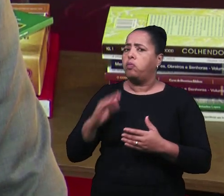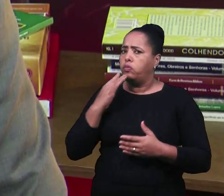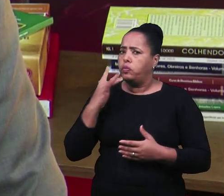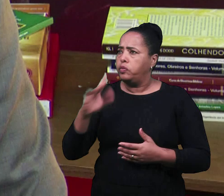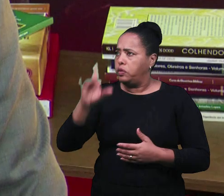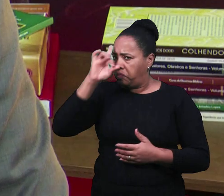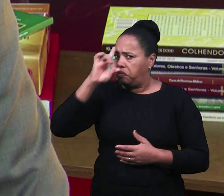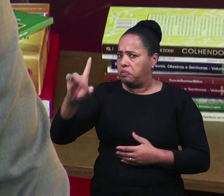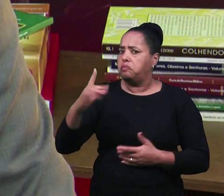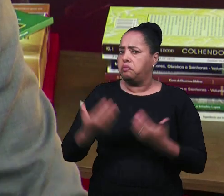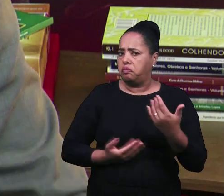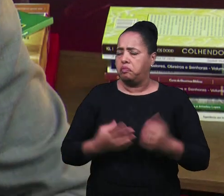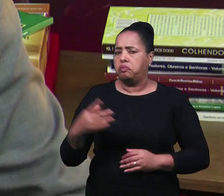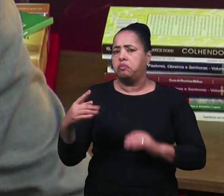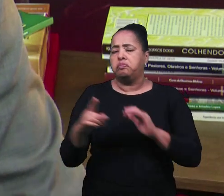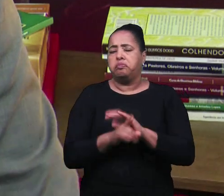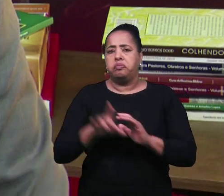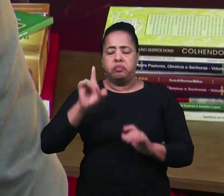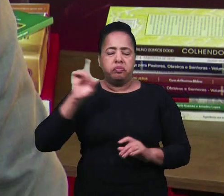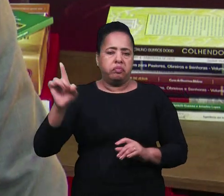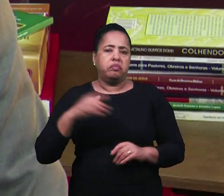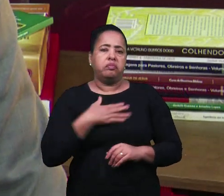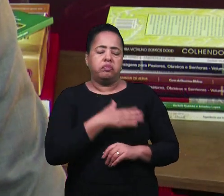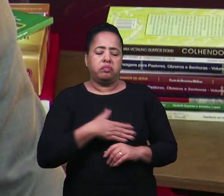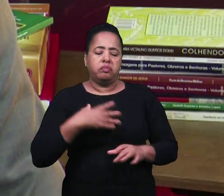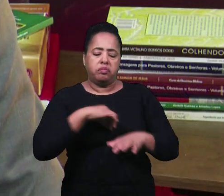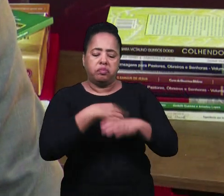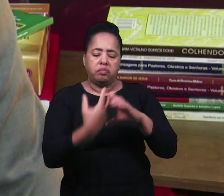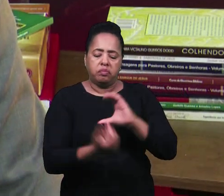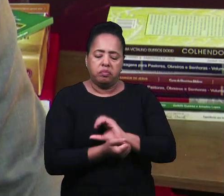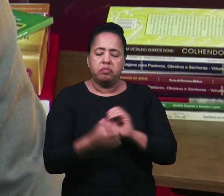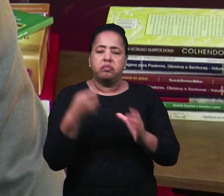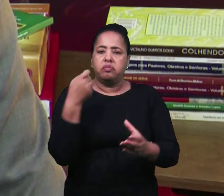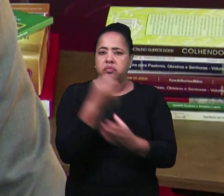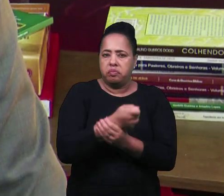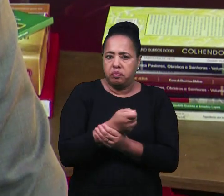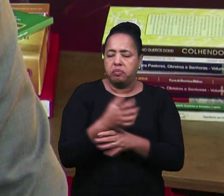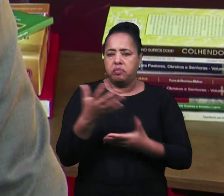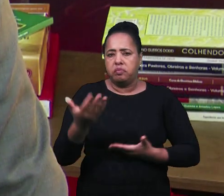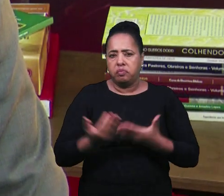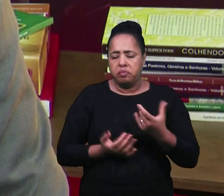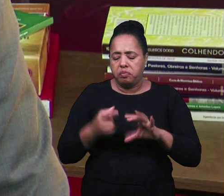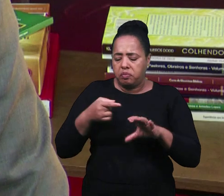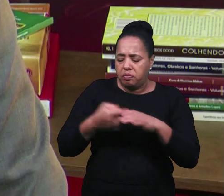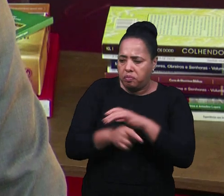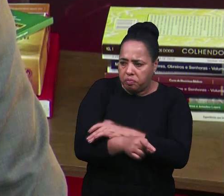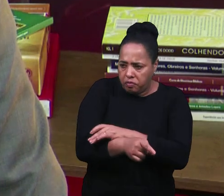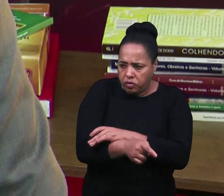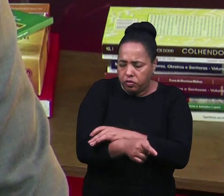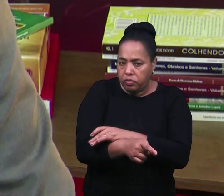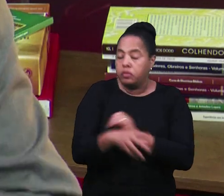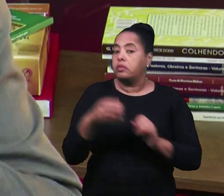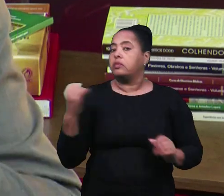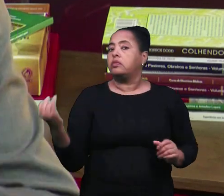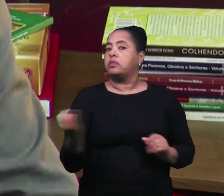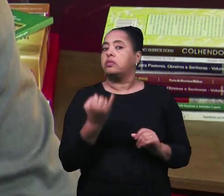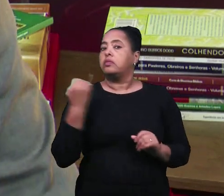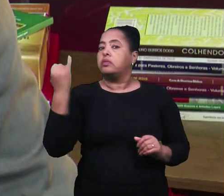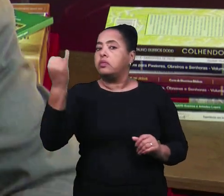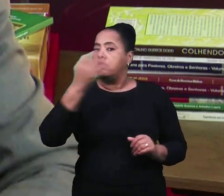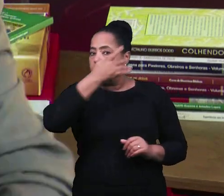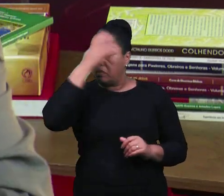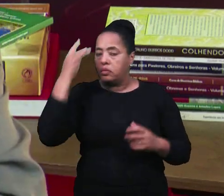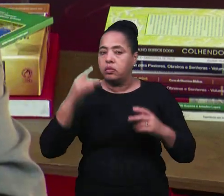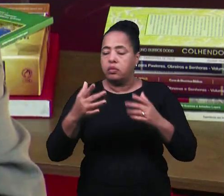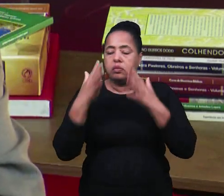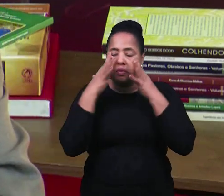servo de Deus. Eu gostaria até que você falasse sobre esse aspecto de Abraão como servo, porque é muito profundo. É maravilhoso. E é importante para aqueles que nos